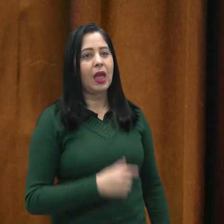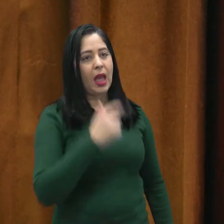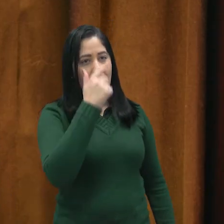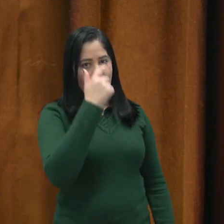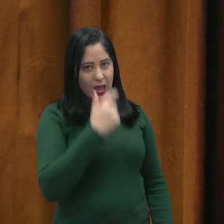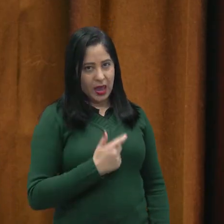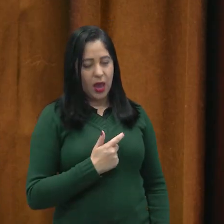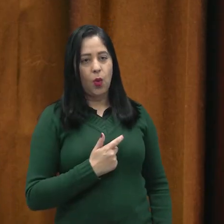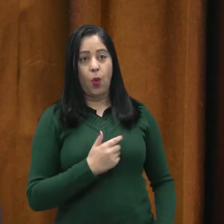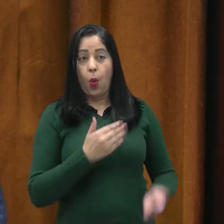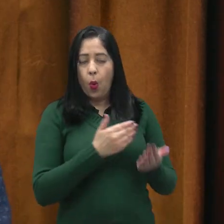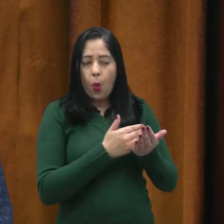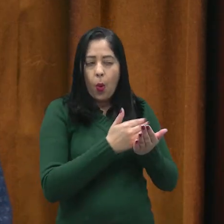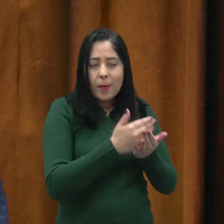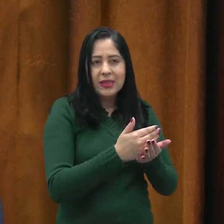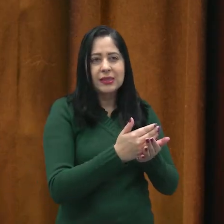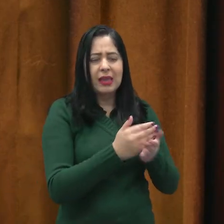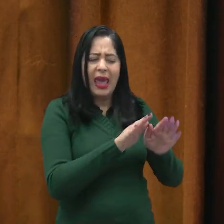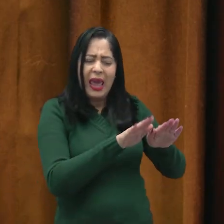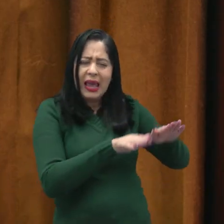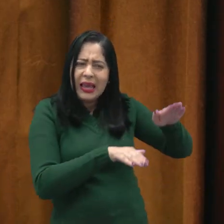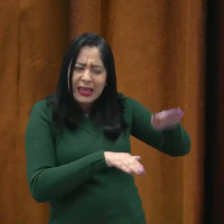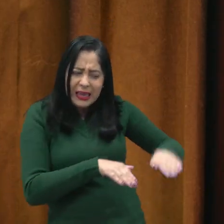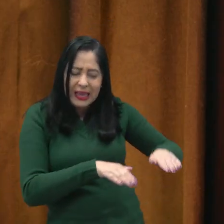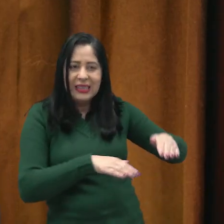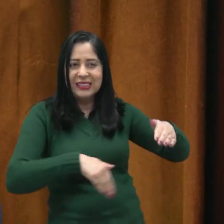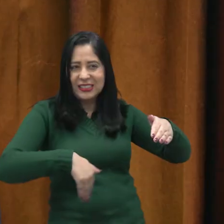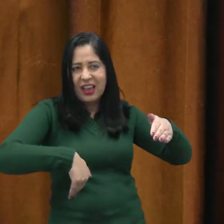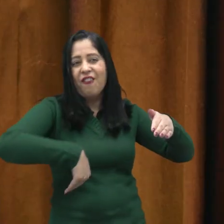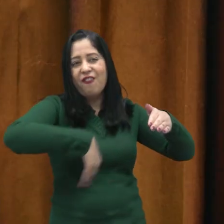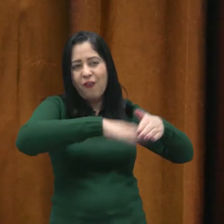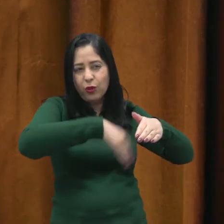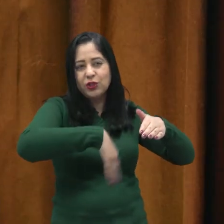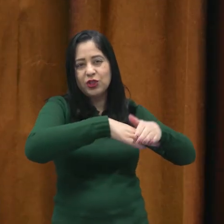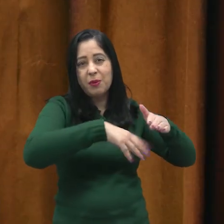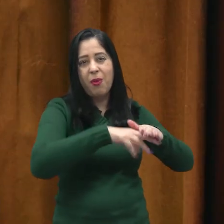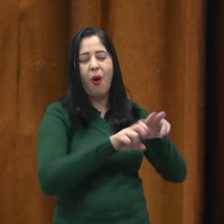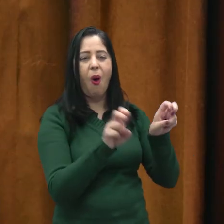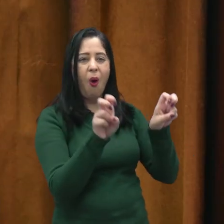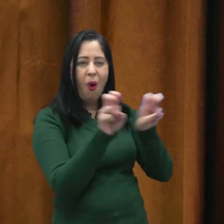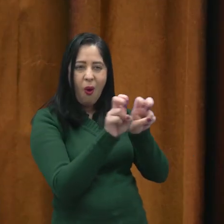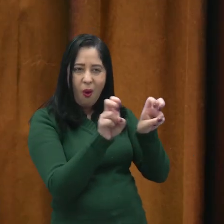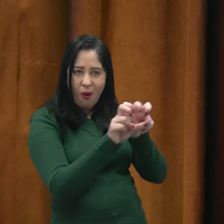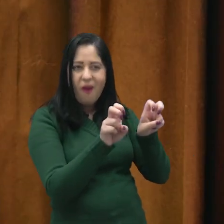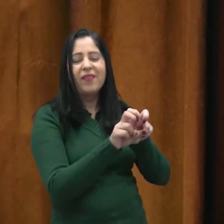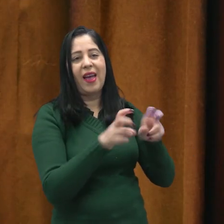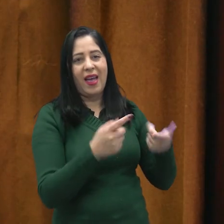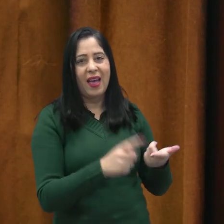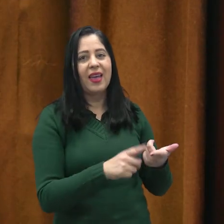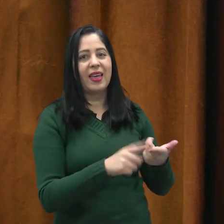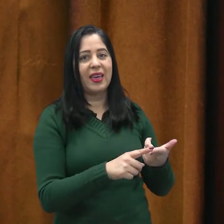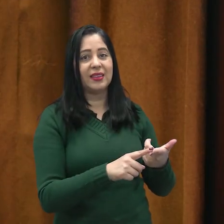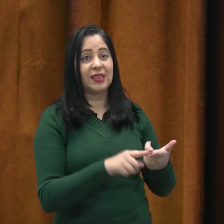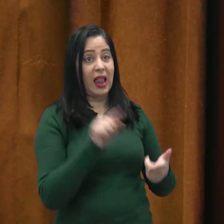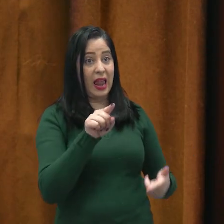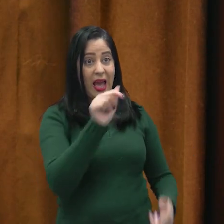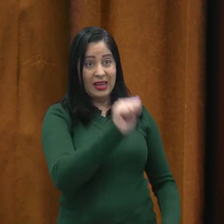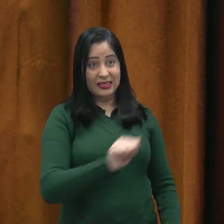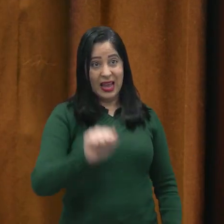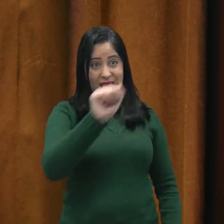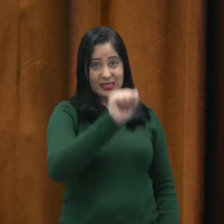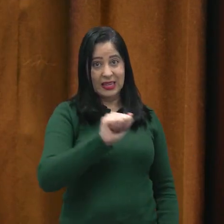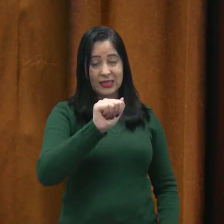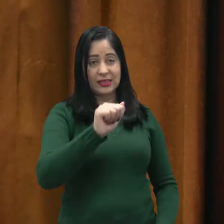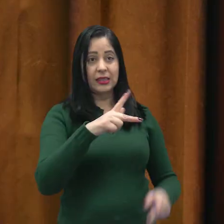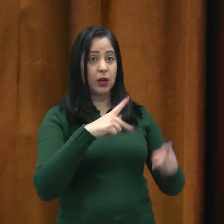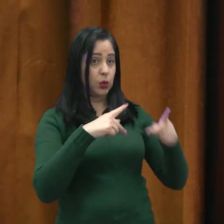na minha vida através do futebol, né? Quando eu era criança, e eu joguei futebol de salão, futebol de campo, tudo pela Associação Esportiva São